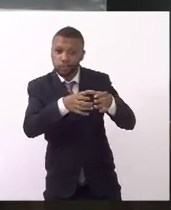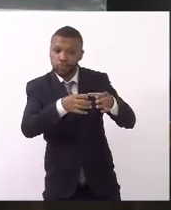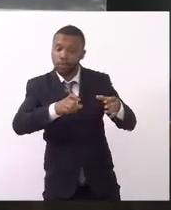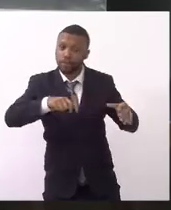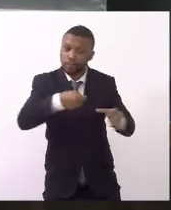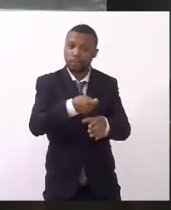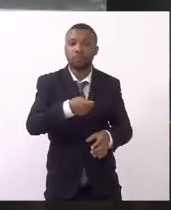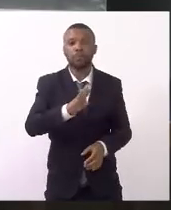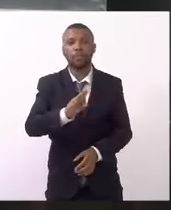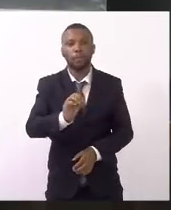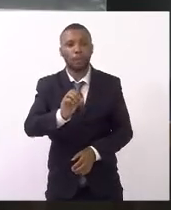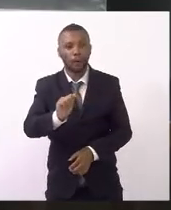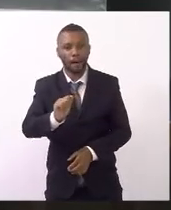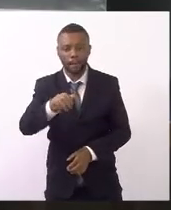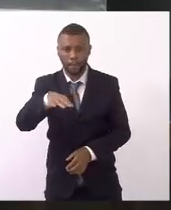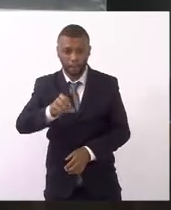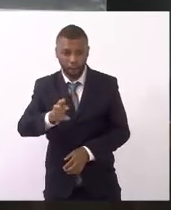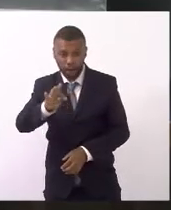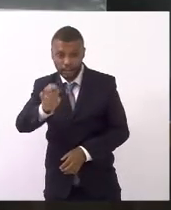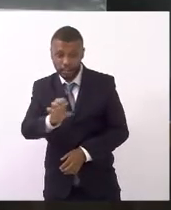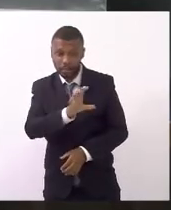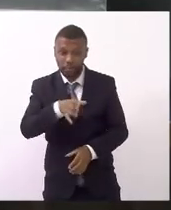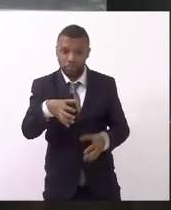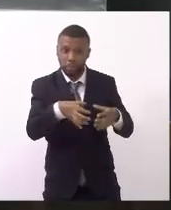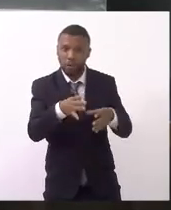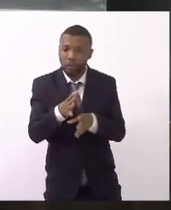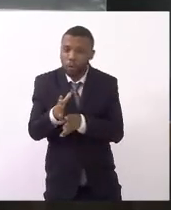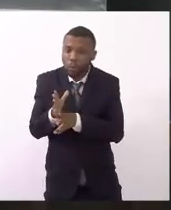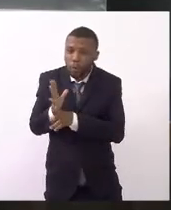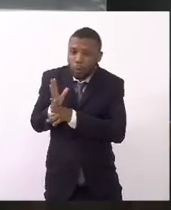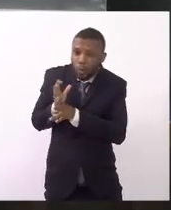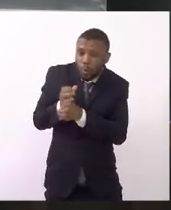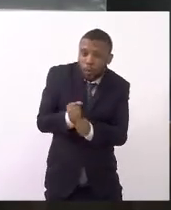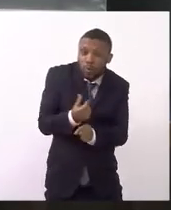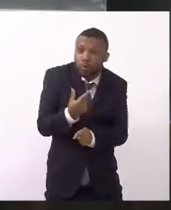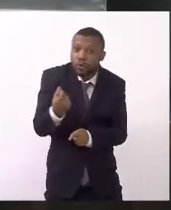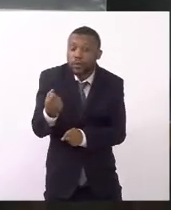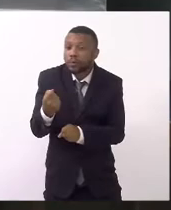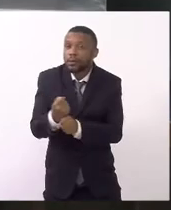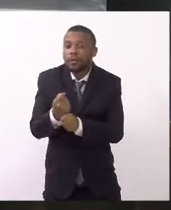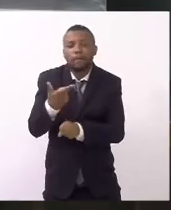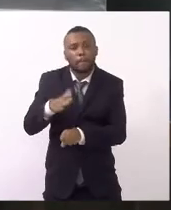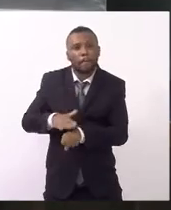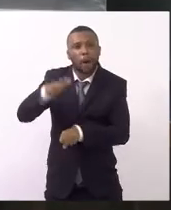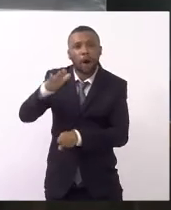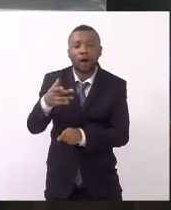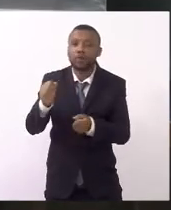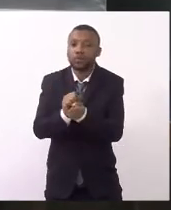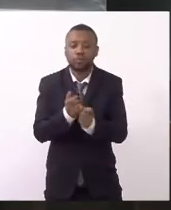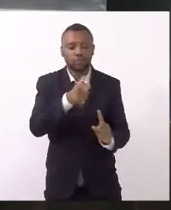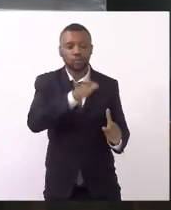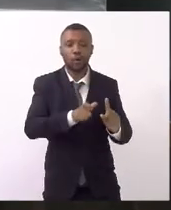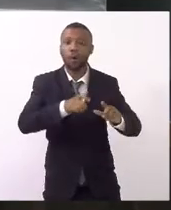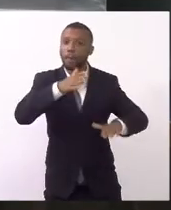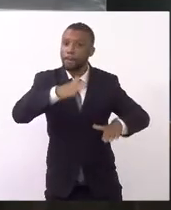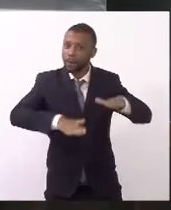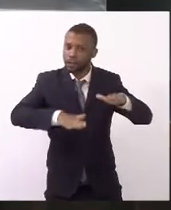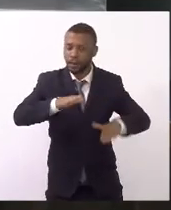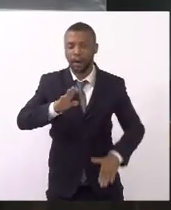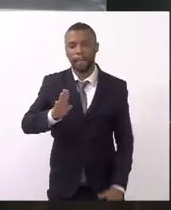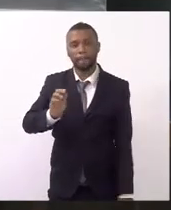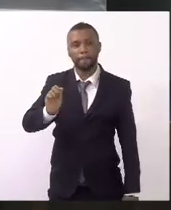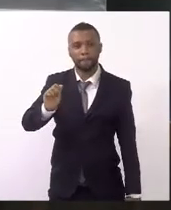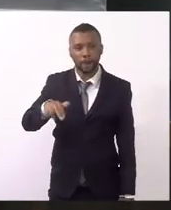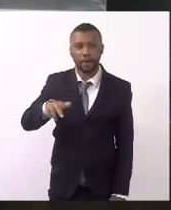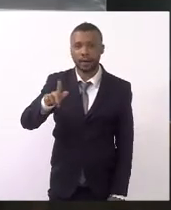da Boa Morte uma Irmandade com mais de 200 anos de existência com o ogã mangala